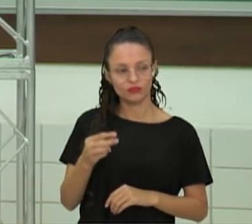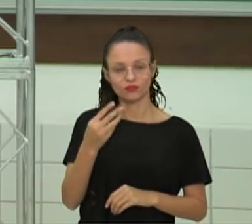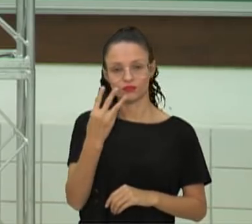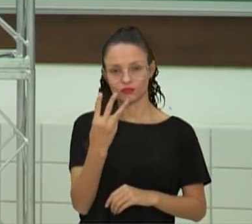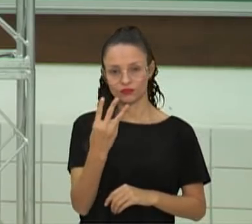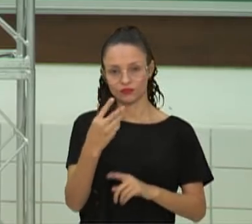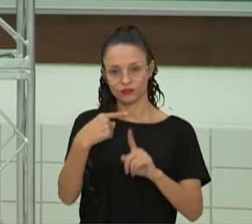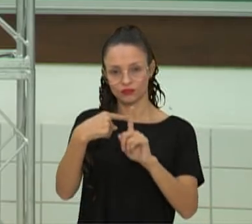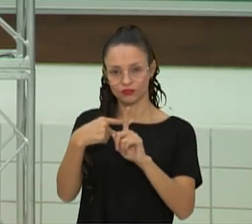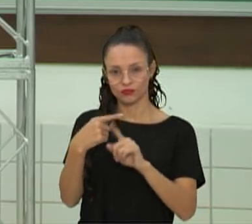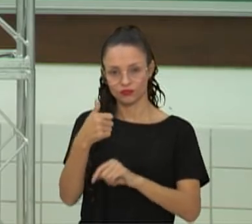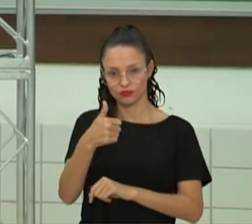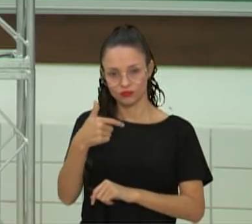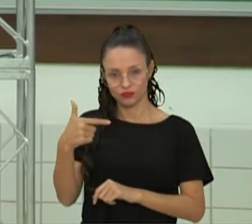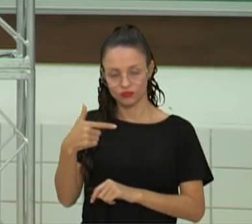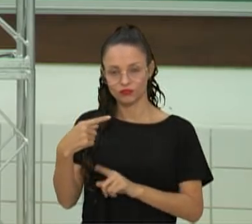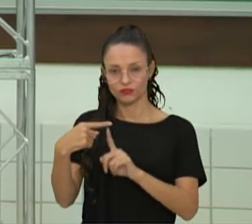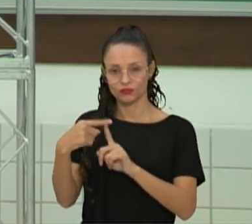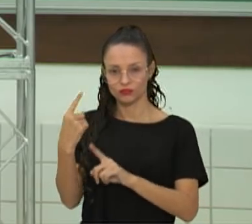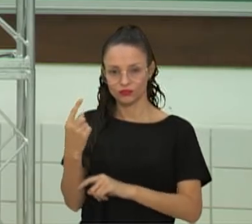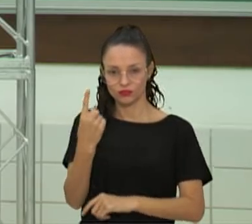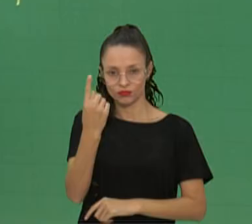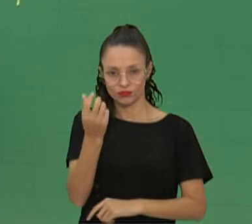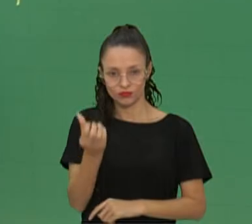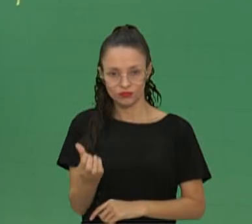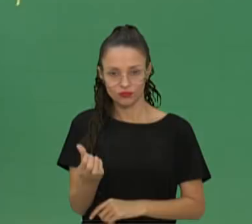12, 15 mais 1, 16.